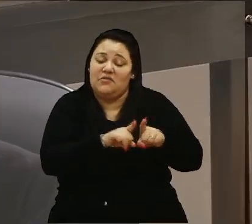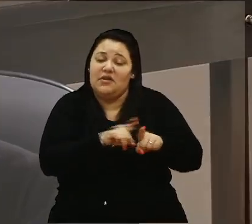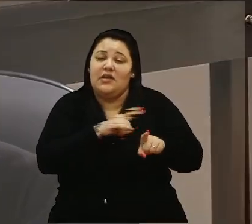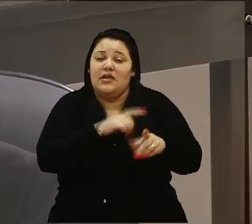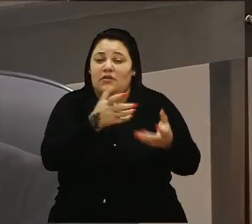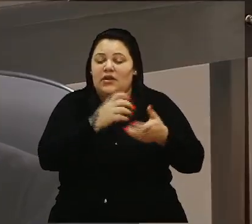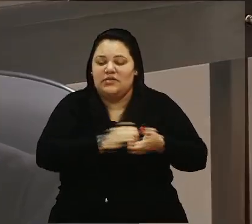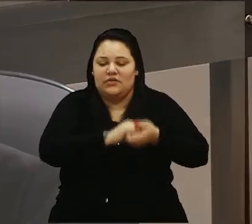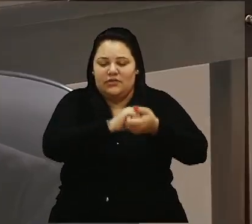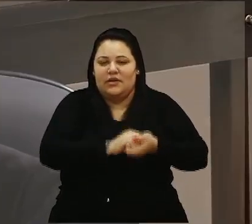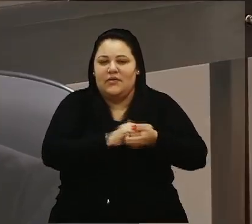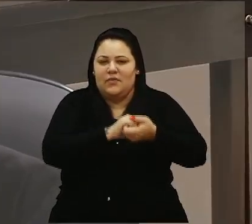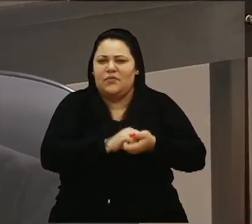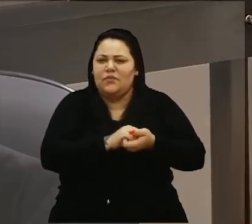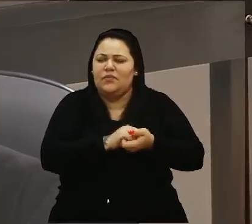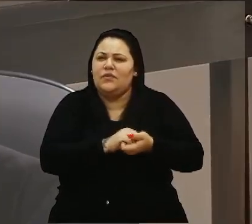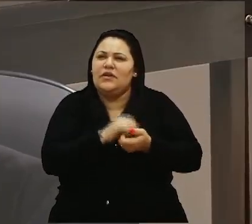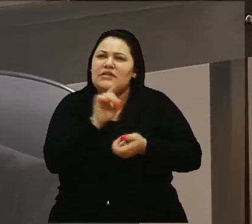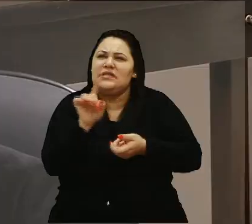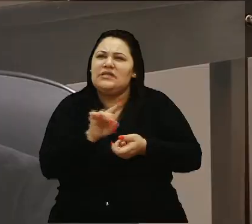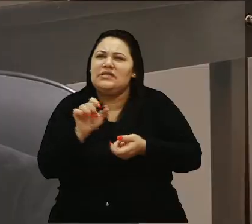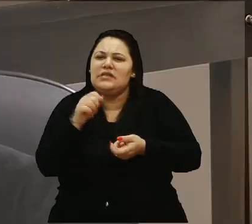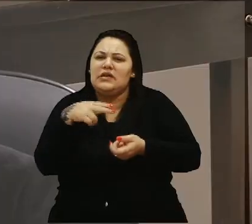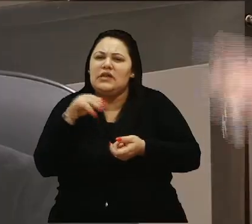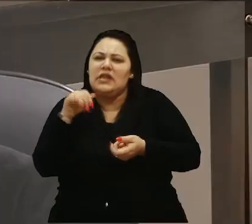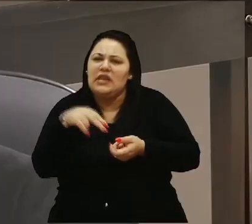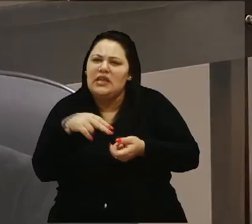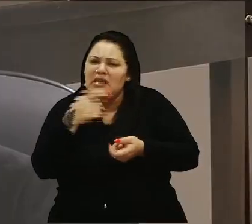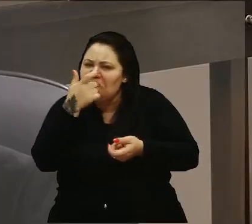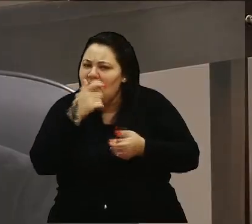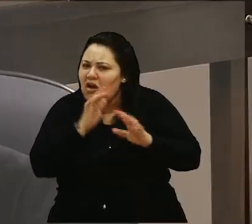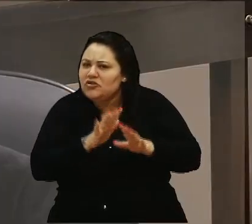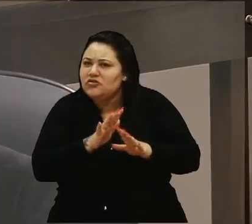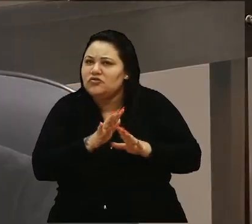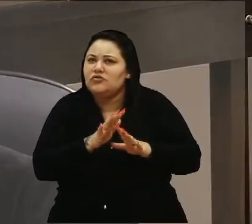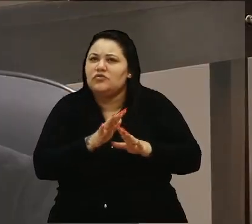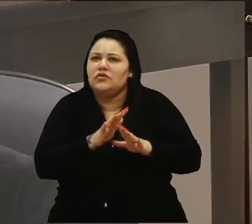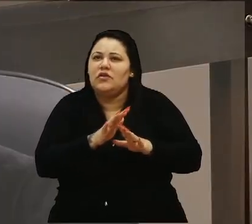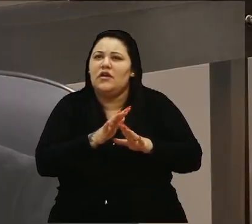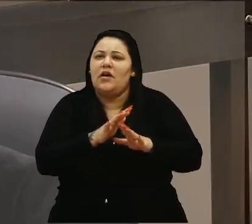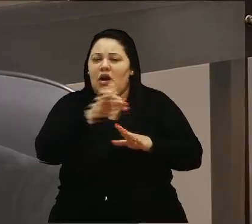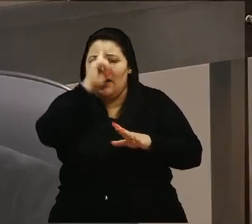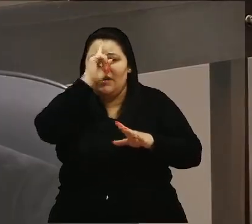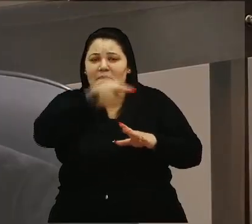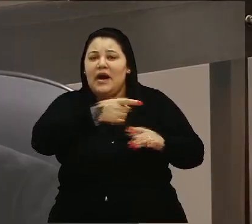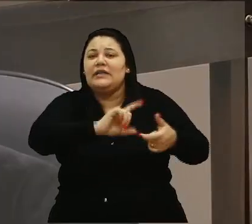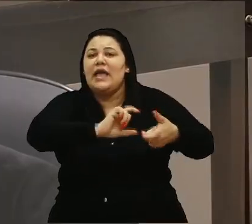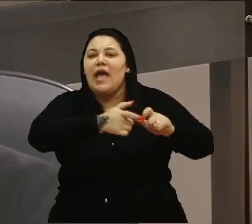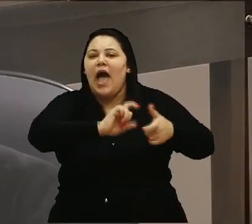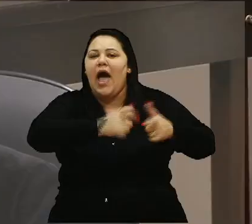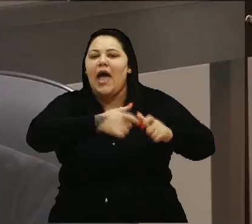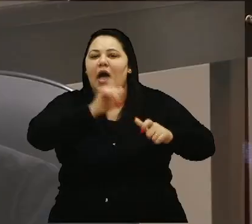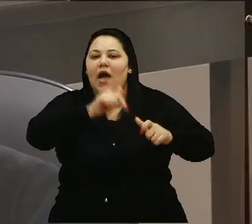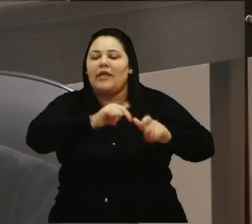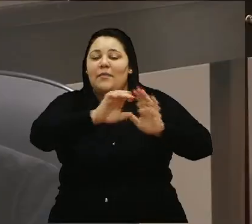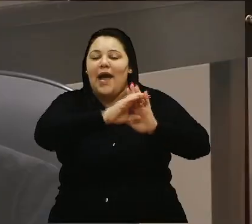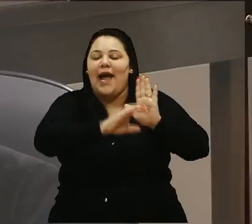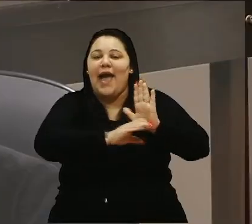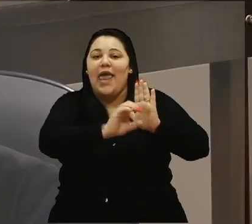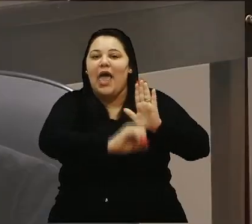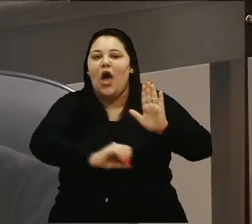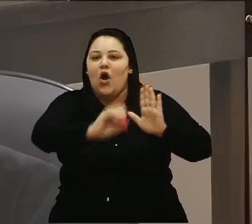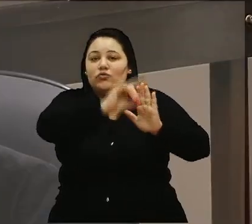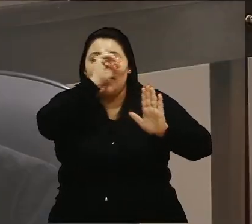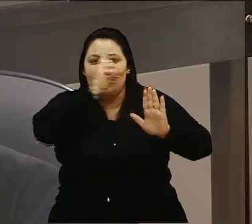Zamir. Esse cara eu sou fã dele. Esse cara tiraram da reserva e botaram ele comandar Israel agora, pela brilhante carreira que ele tem. E sabe